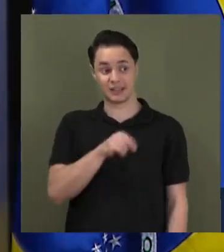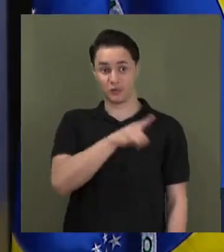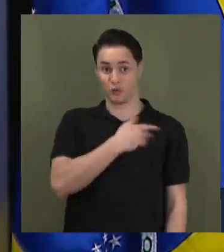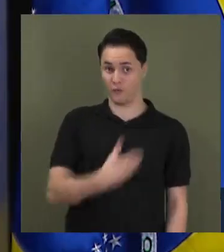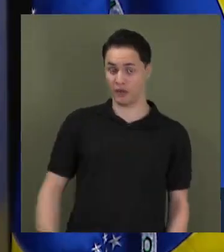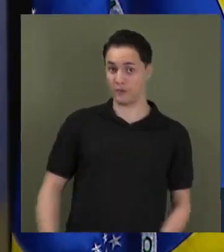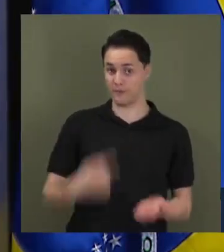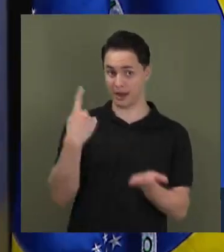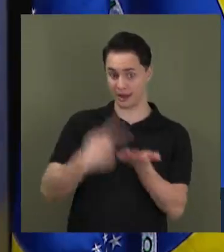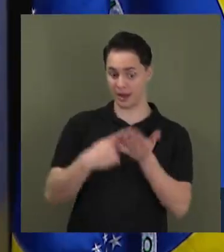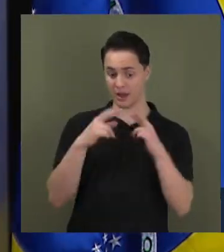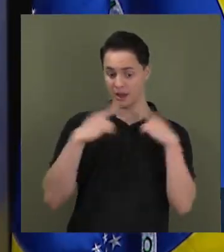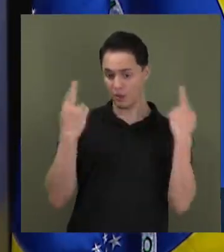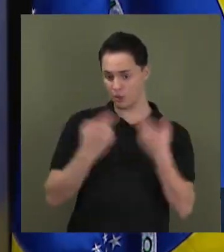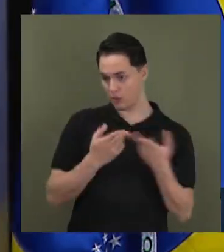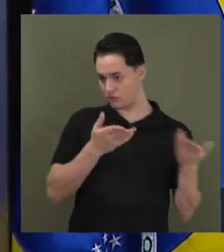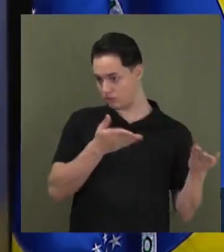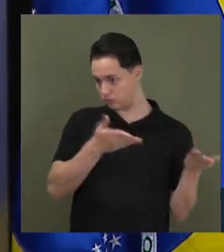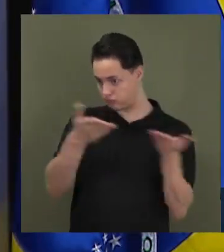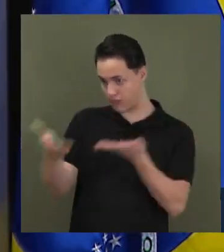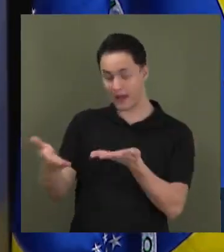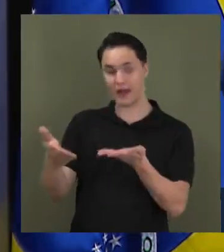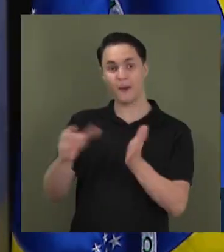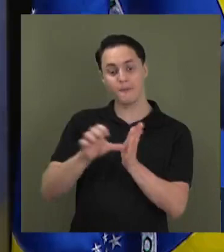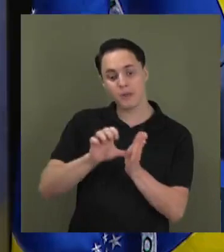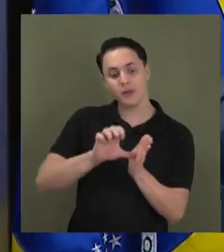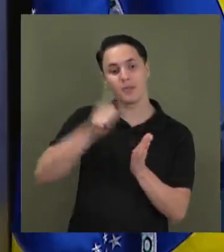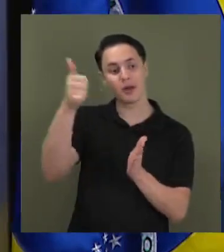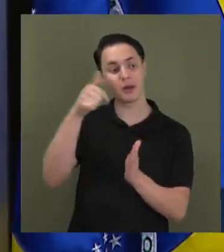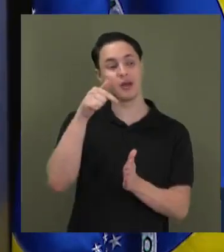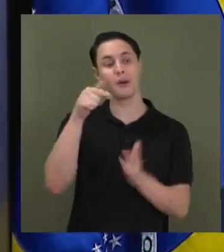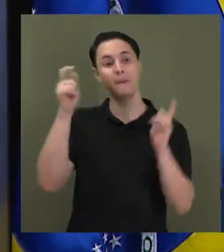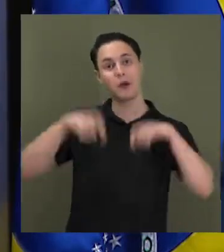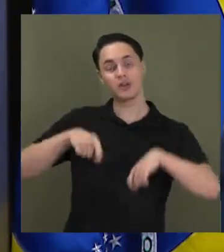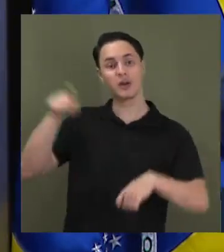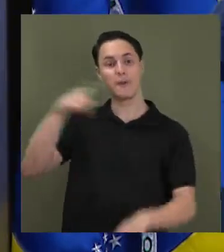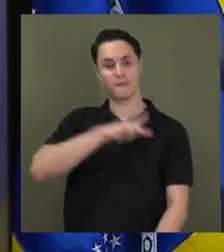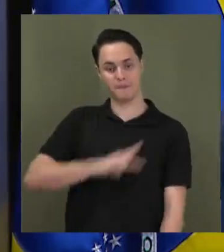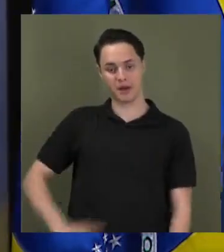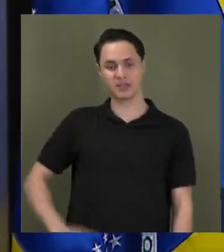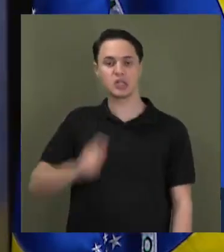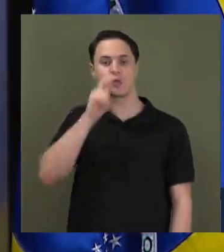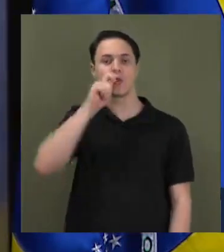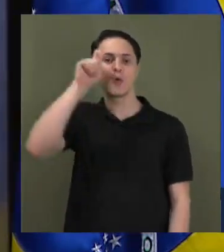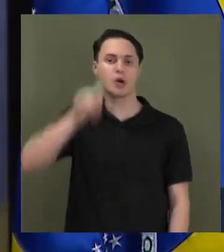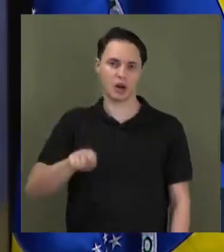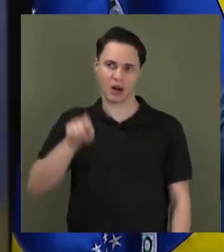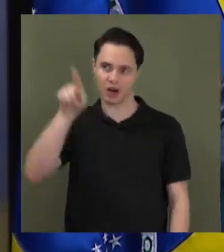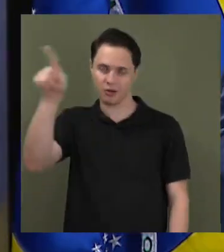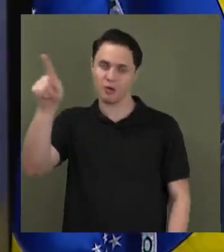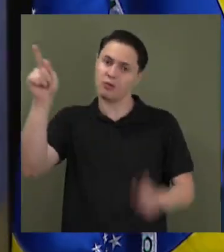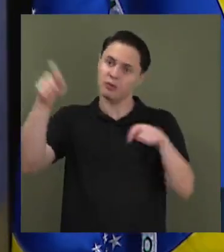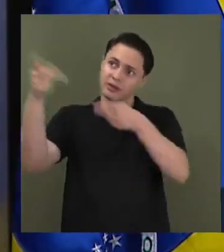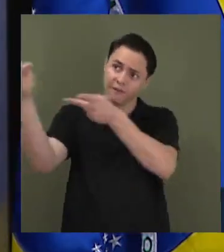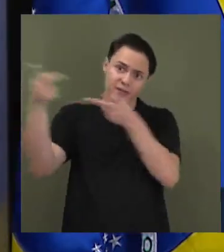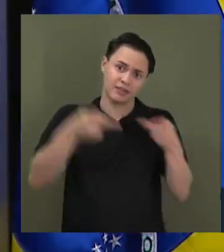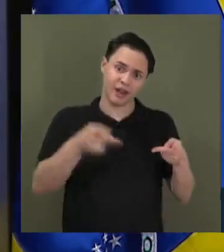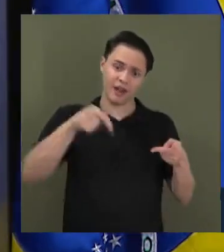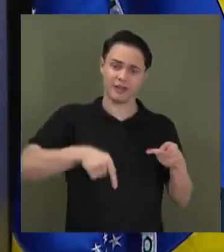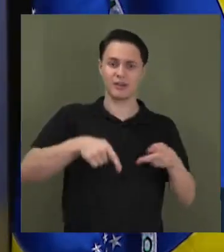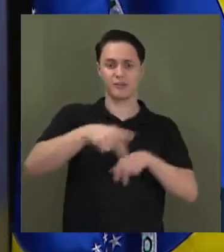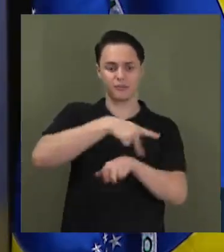passo para a preparação da visita do próprio presidente da Ucrânia, o Zelensky, aqui ao nosso